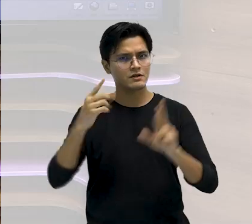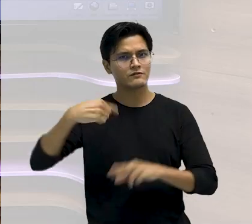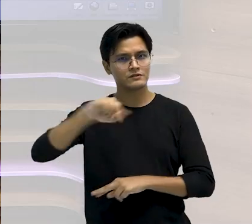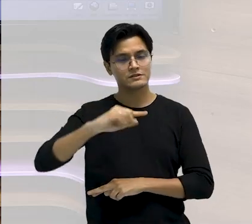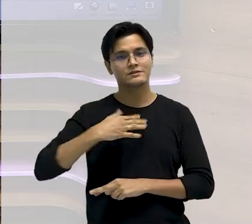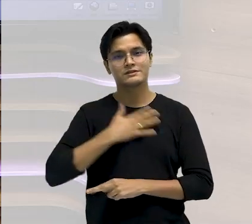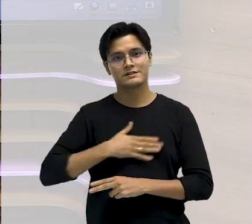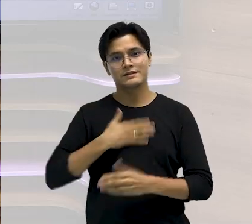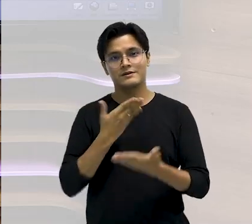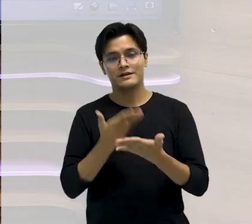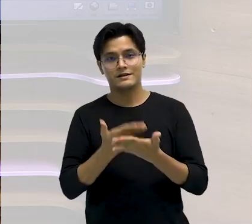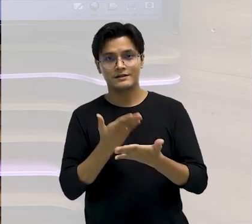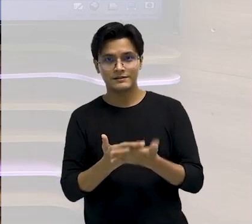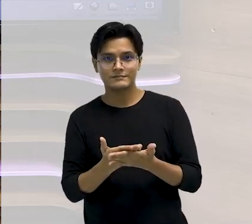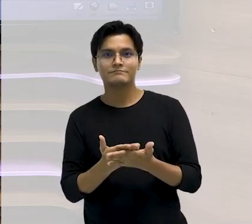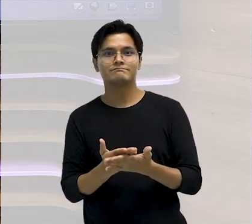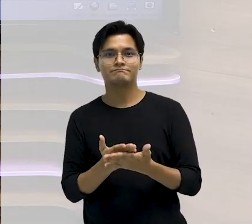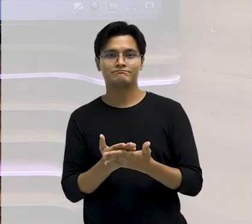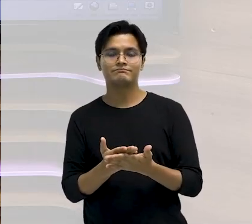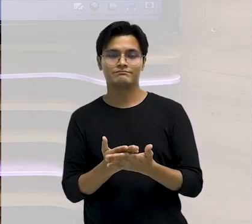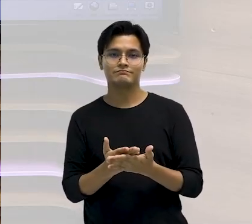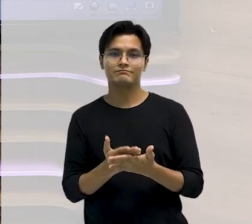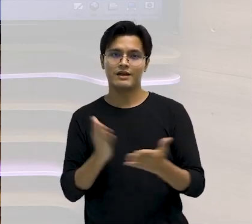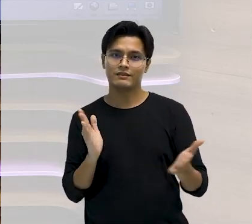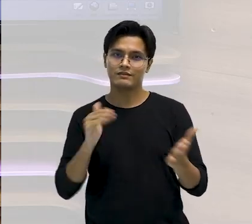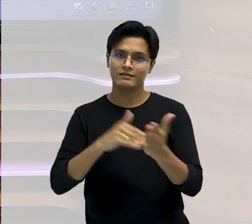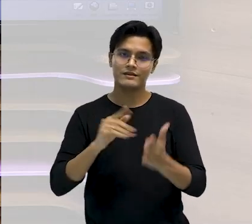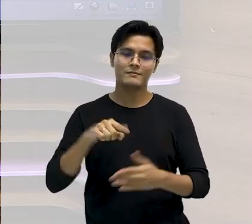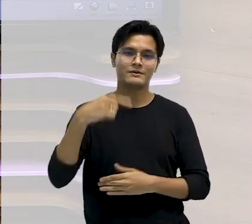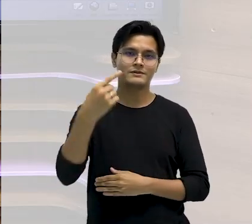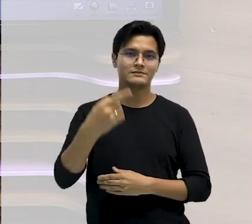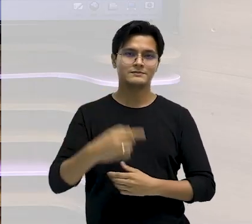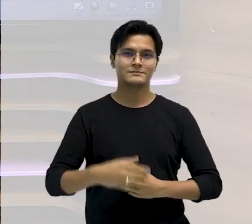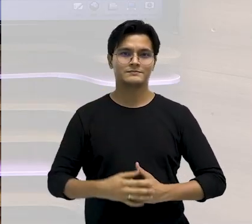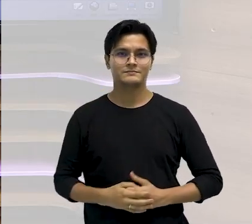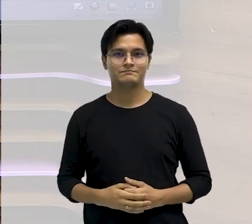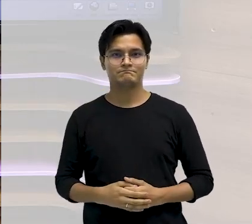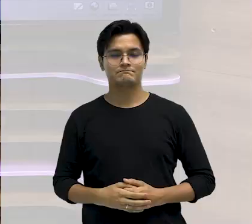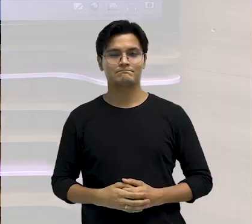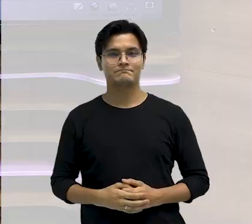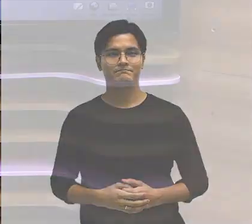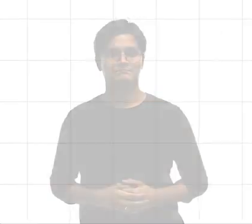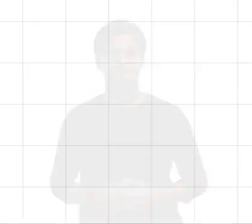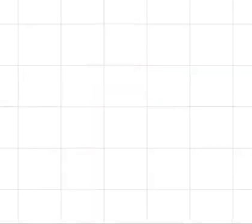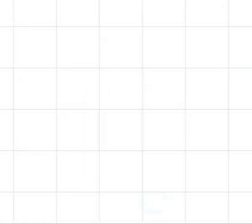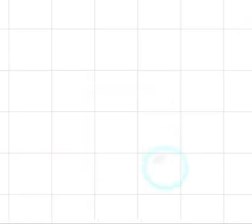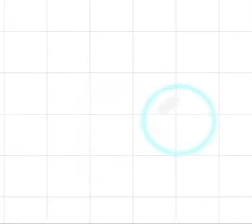gostado dessa aula e a gente se encontra numa próxima oportunidade. Tchau, tchau.